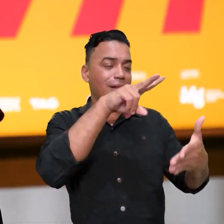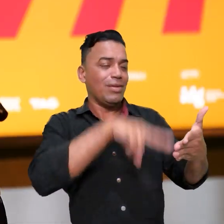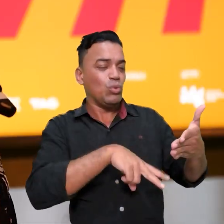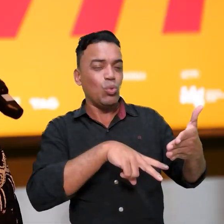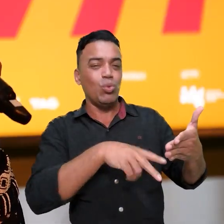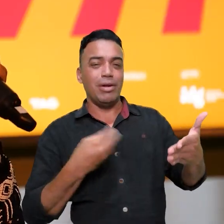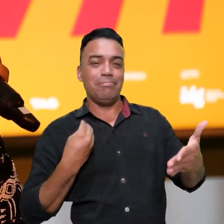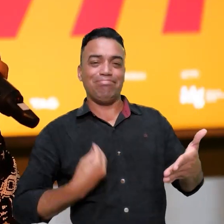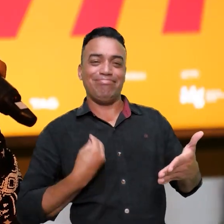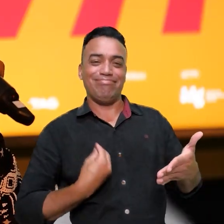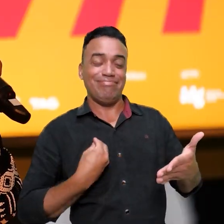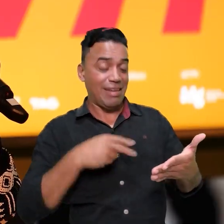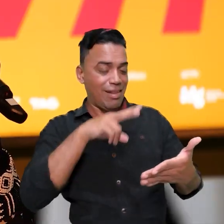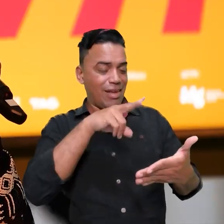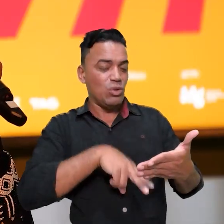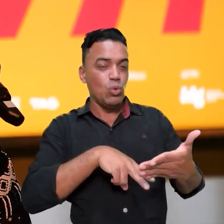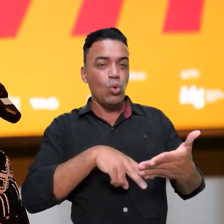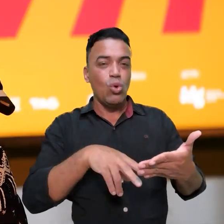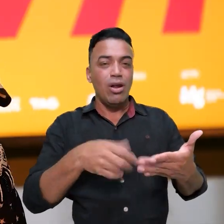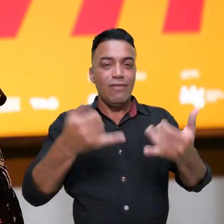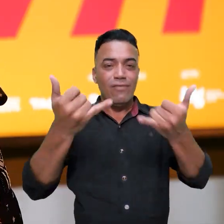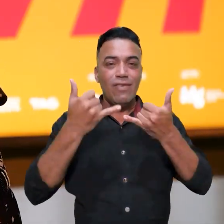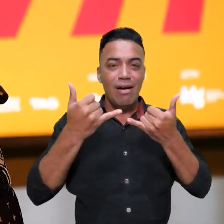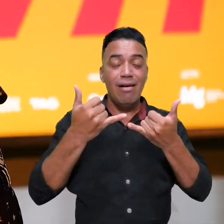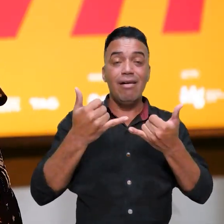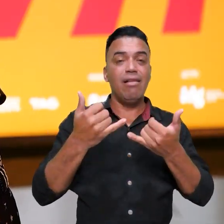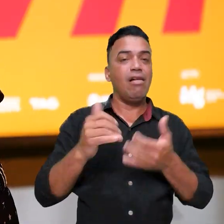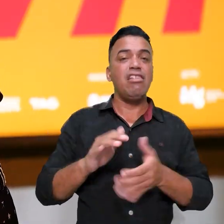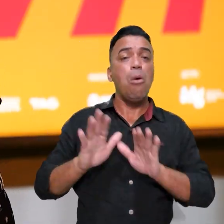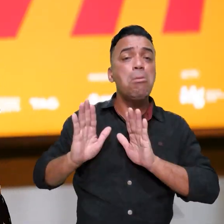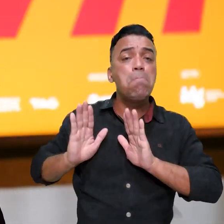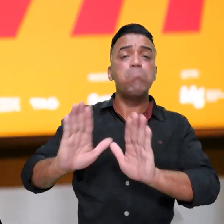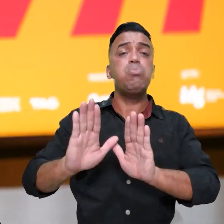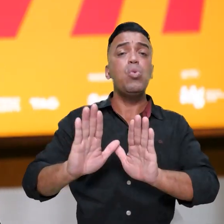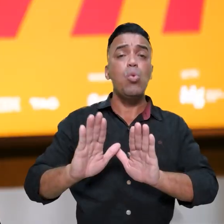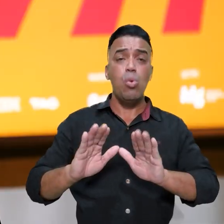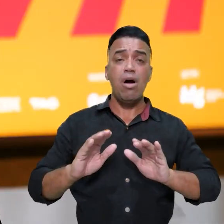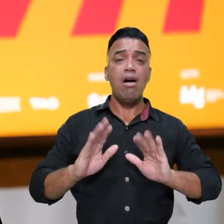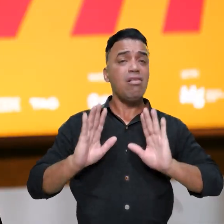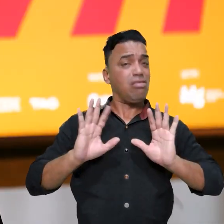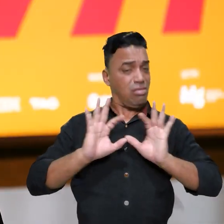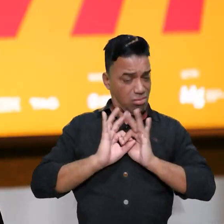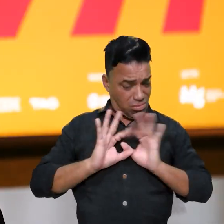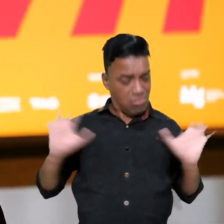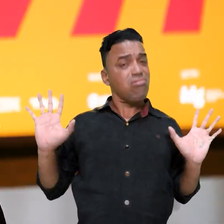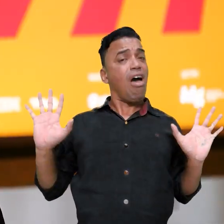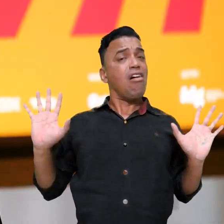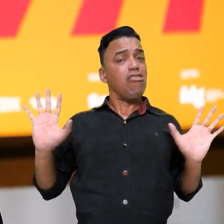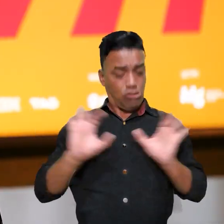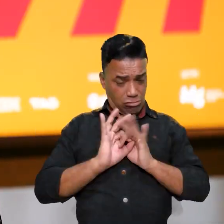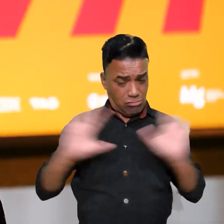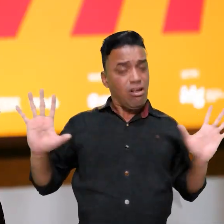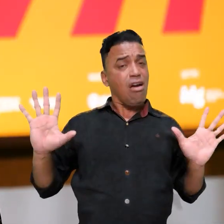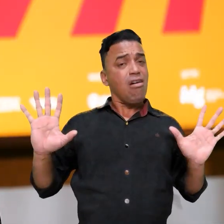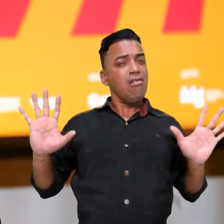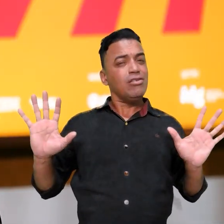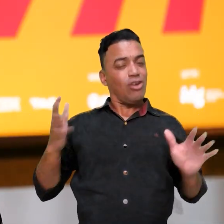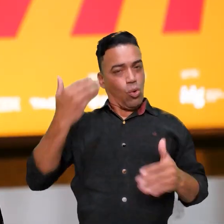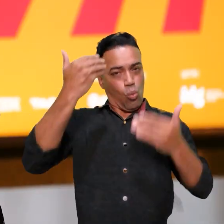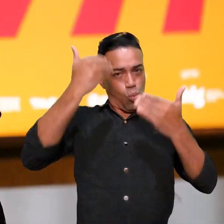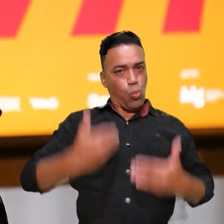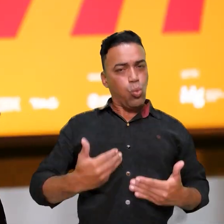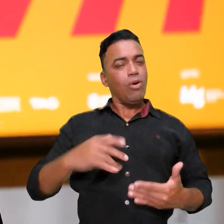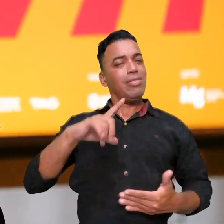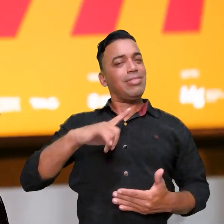leitura que diz assim: não me empurrem, me deixem. Eu tenho uma